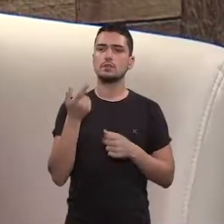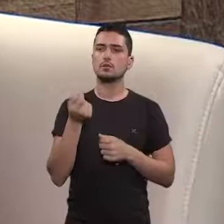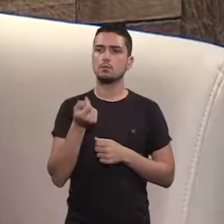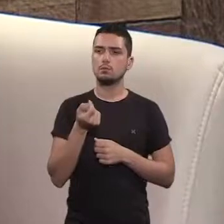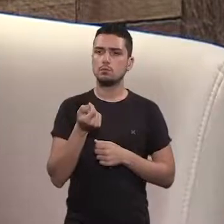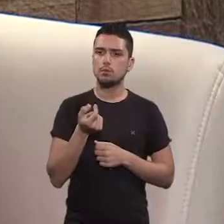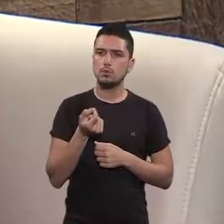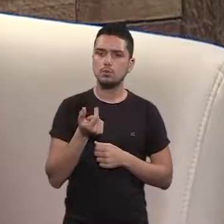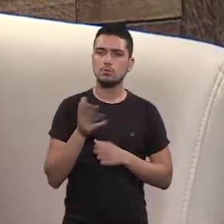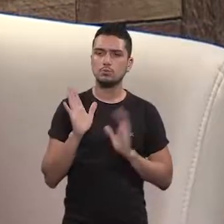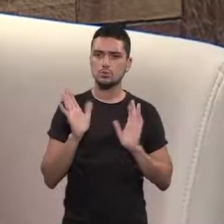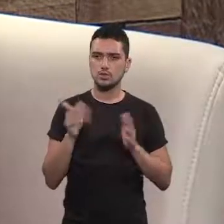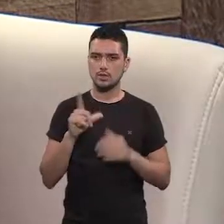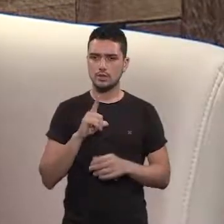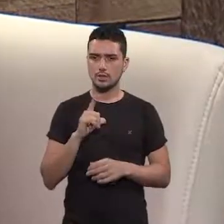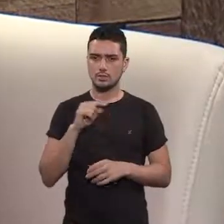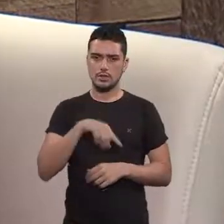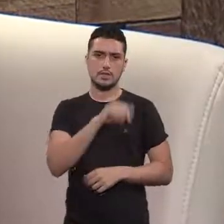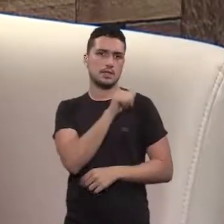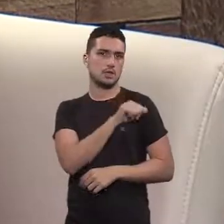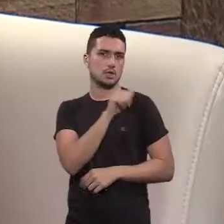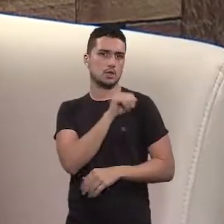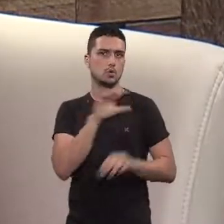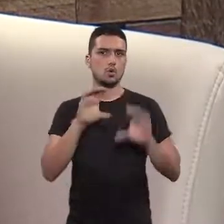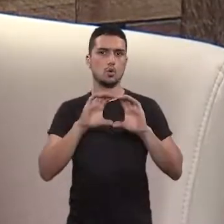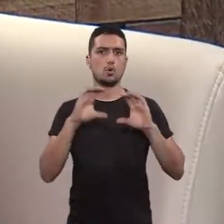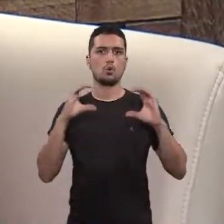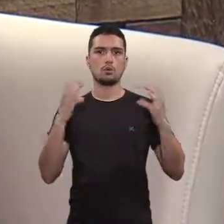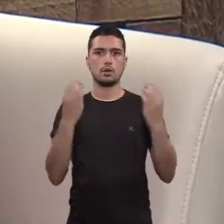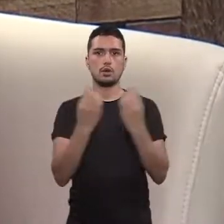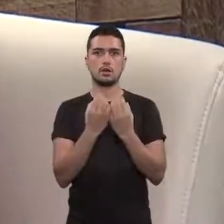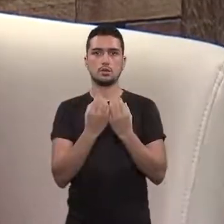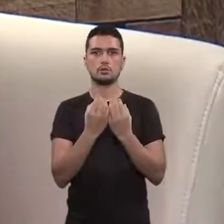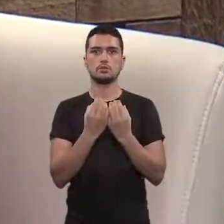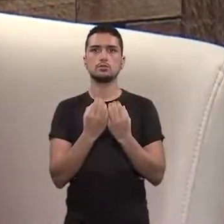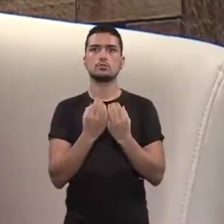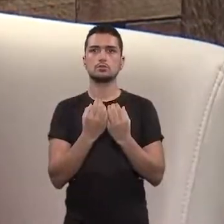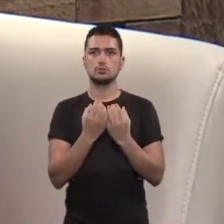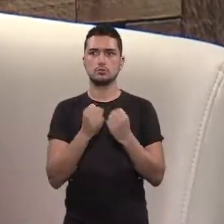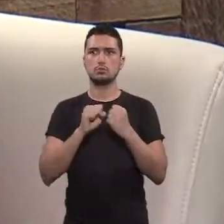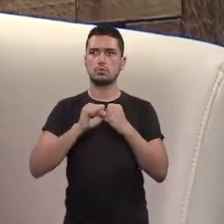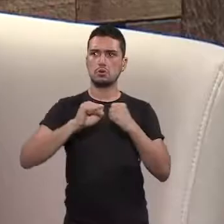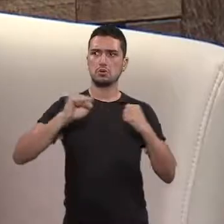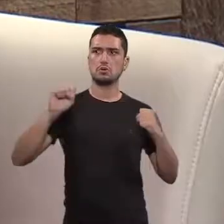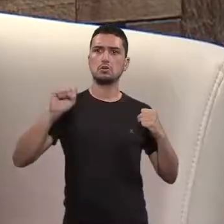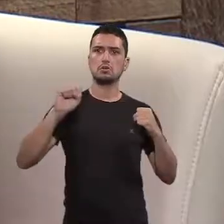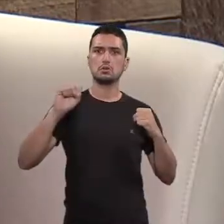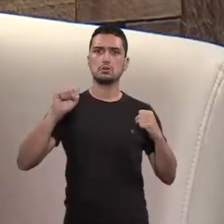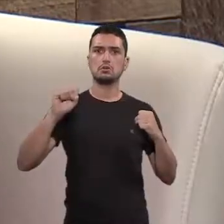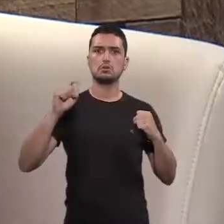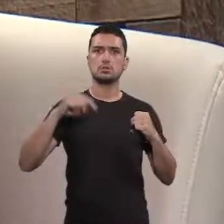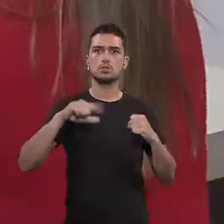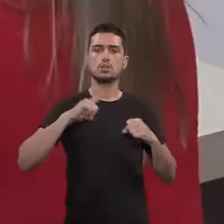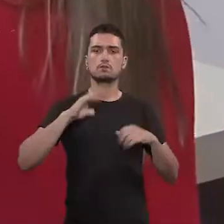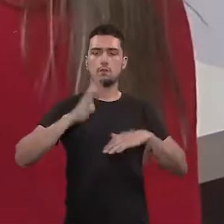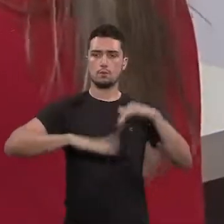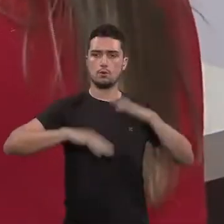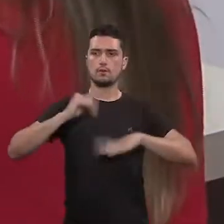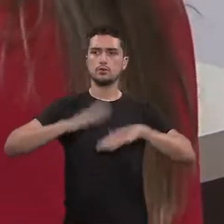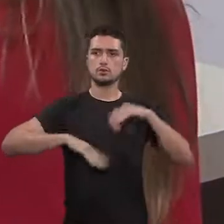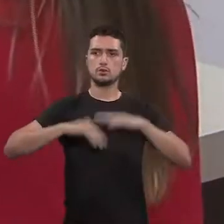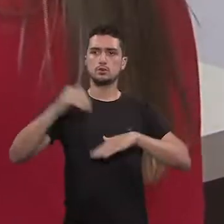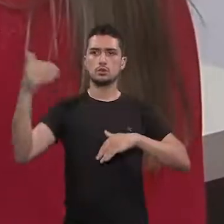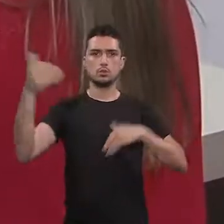comentasse um pouquinho. Recentemente a gente teve aqui no Rio de Janeiro um congresso, né, bastante grande, com vários